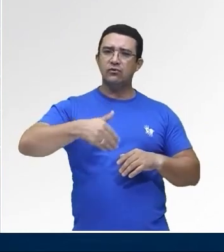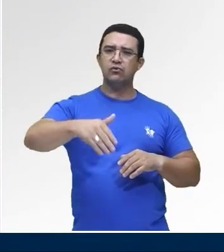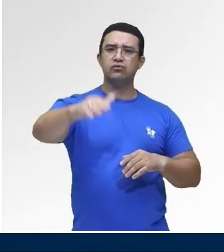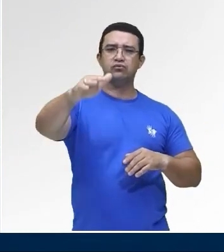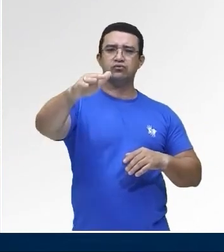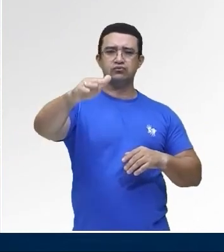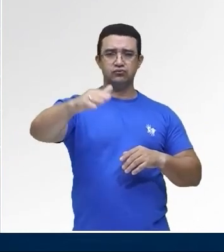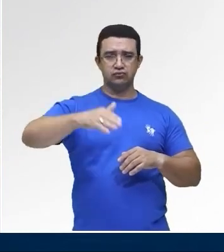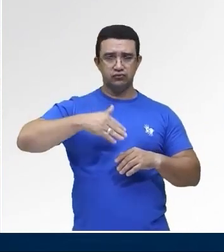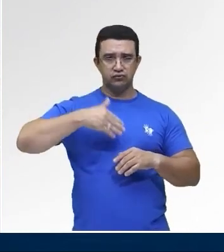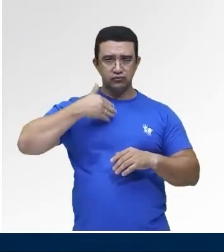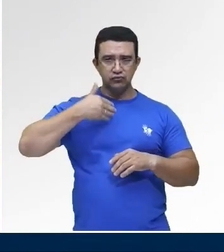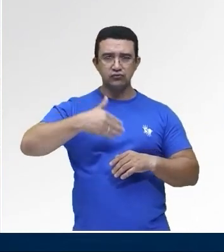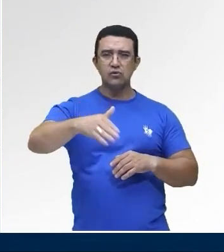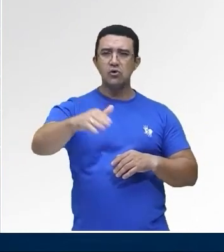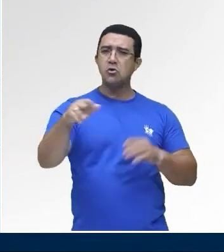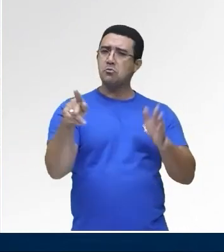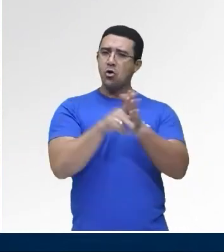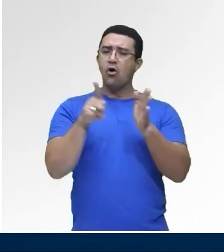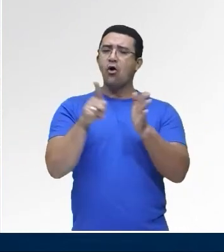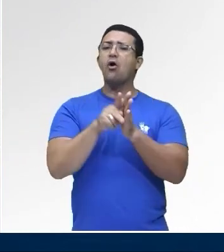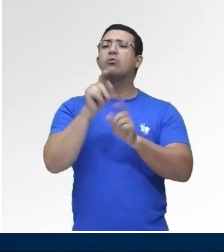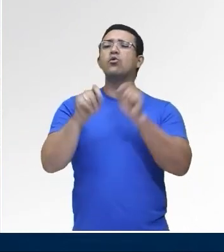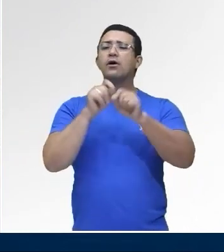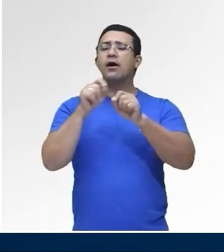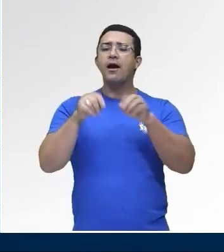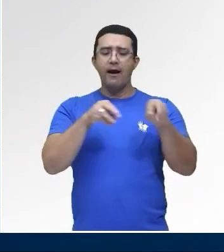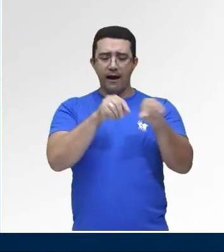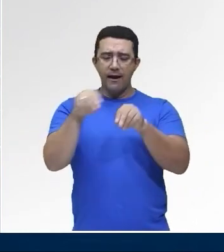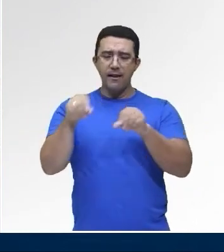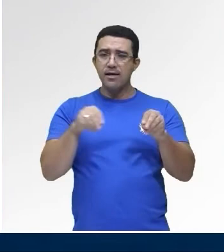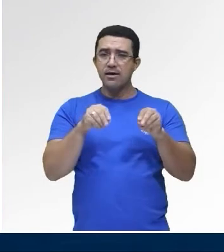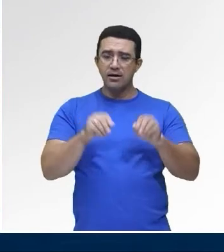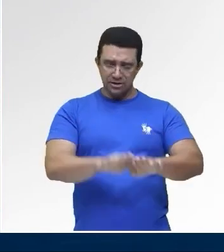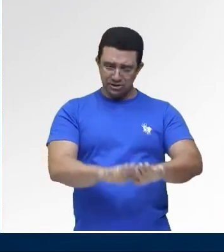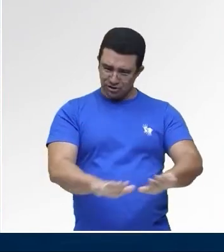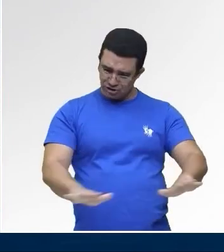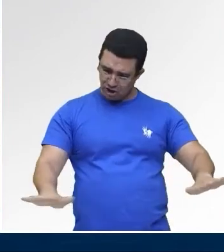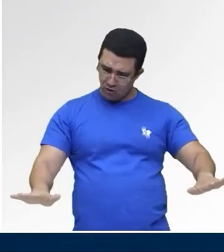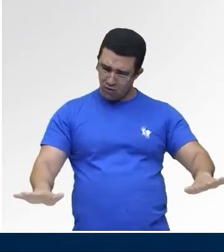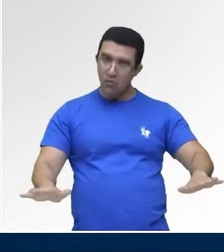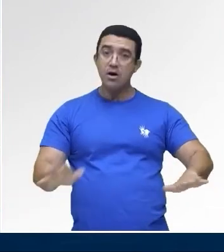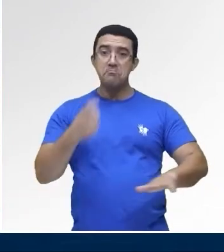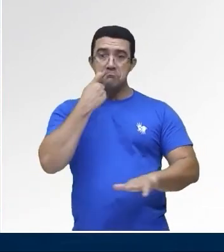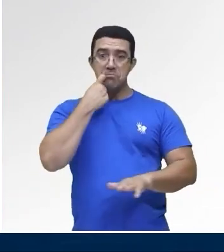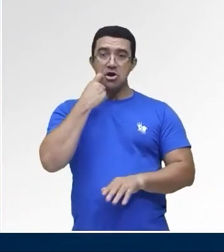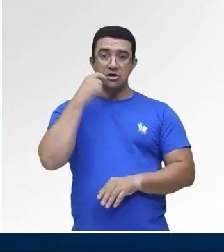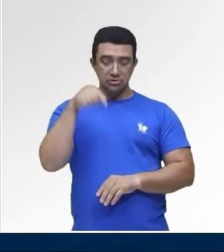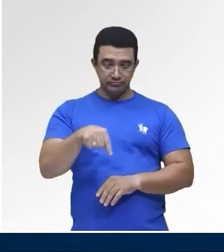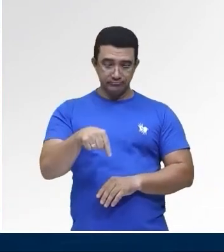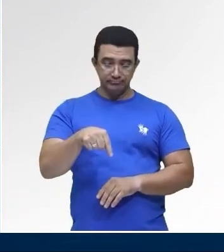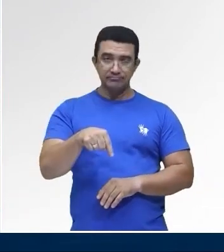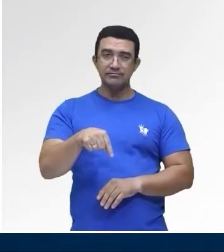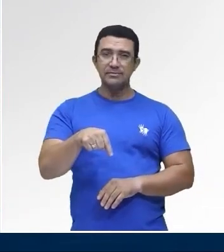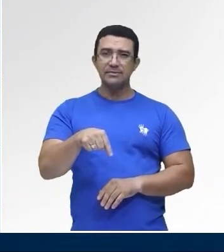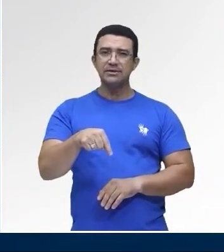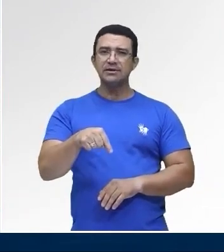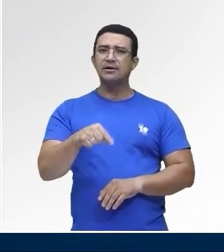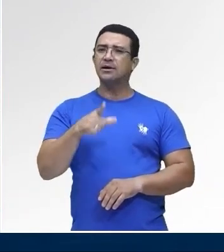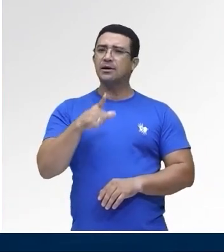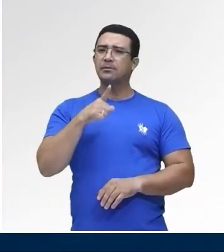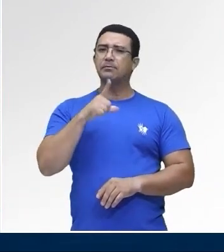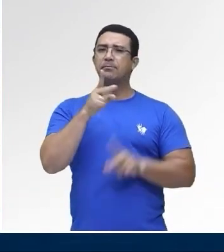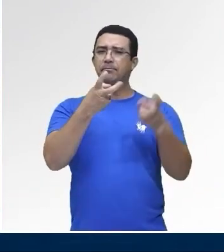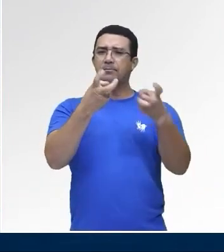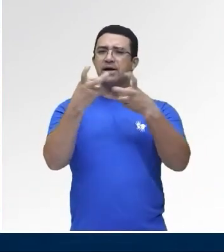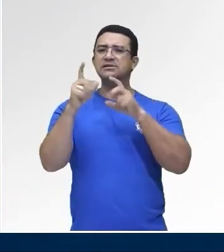areia, onde os peixes estão. Então, notem que agora eu tenho três, tá? Tenho